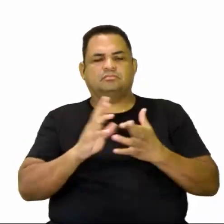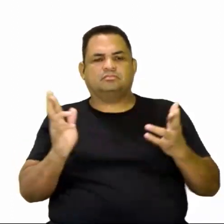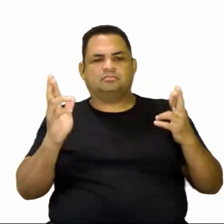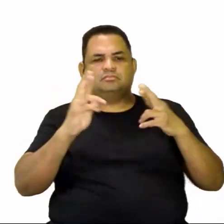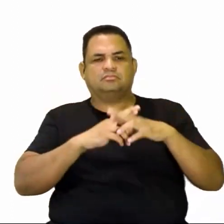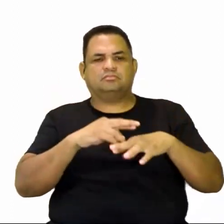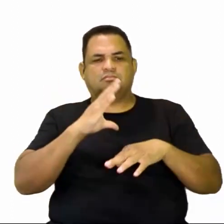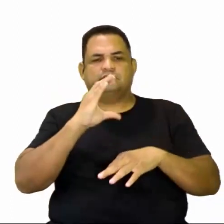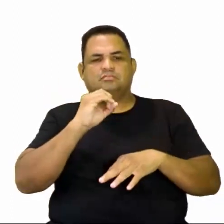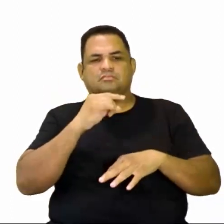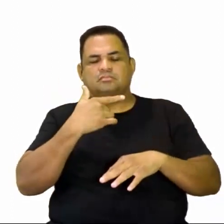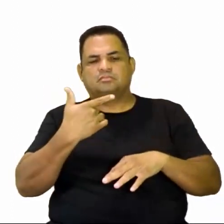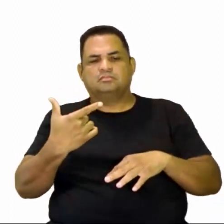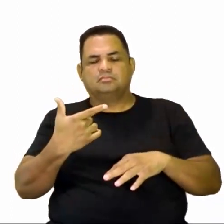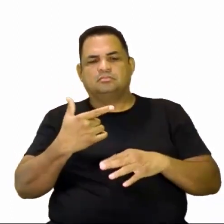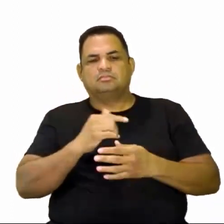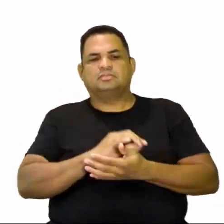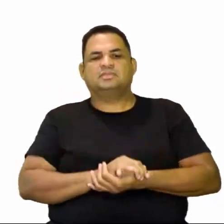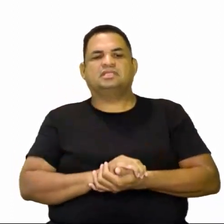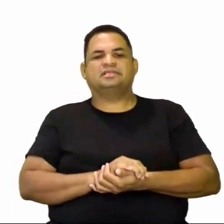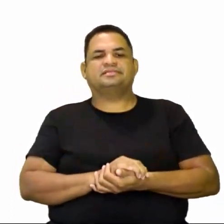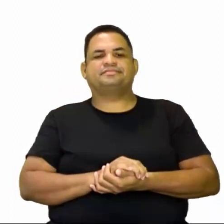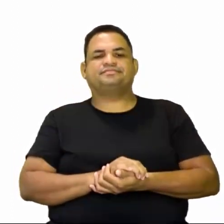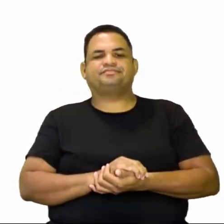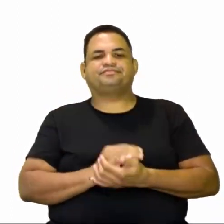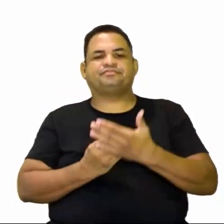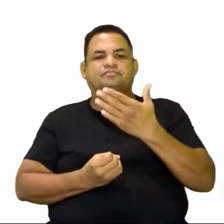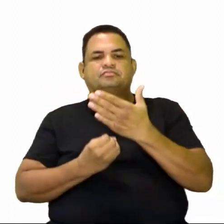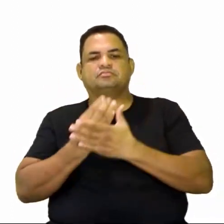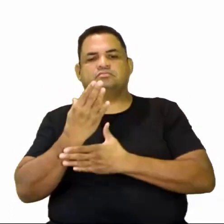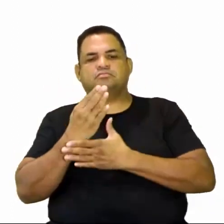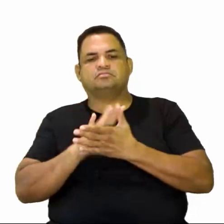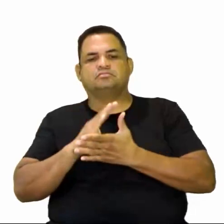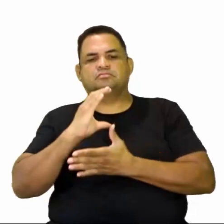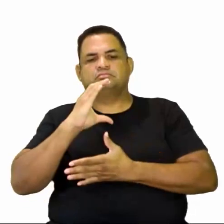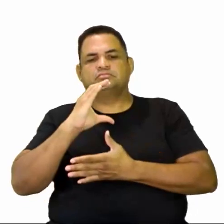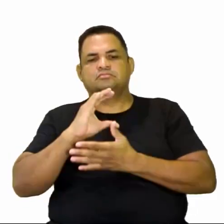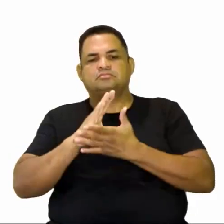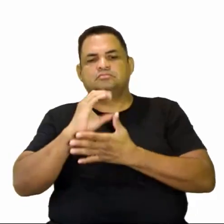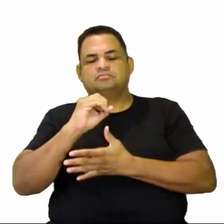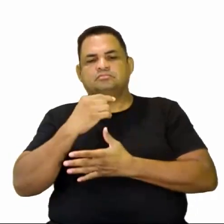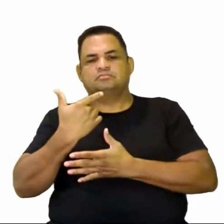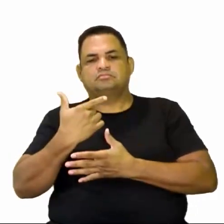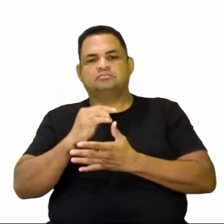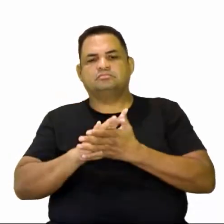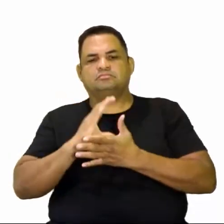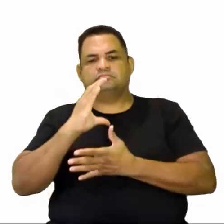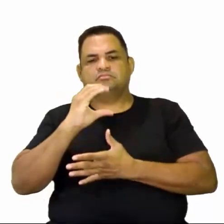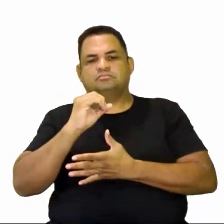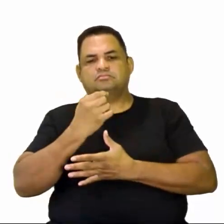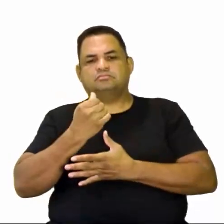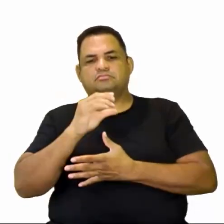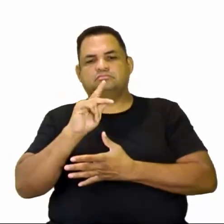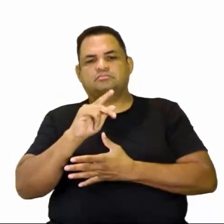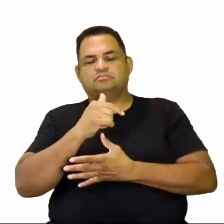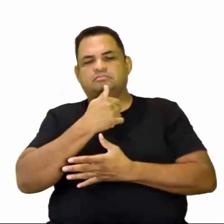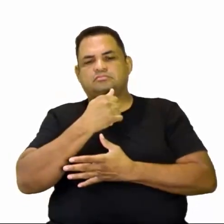com CO, que é o dióxido de carbono, formando o gás oxigênio, e